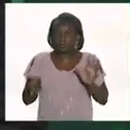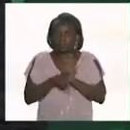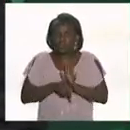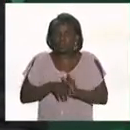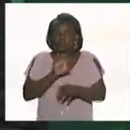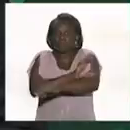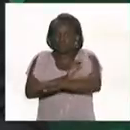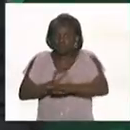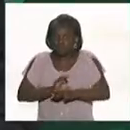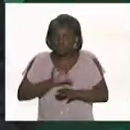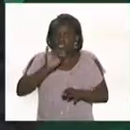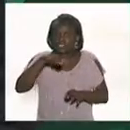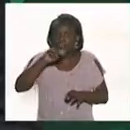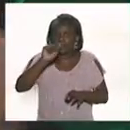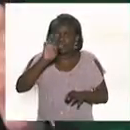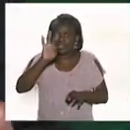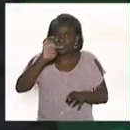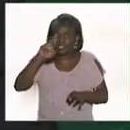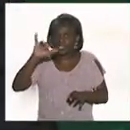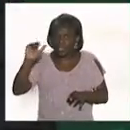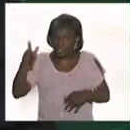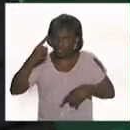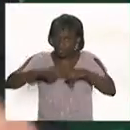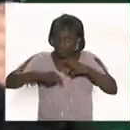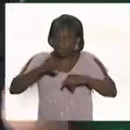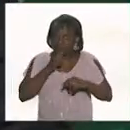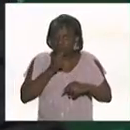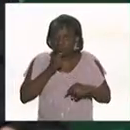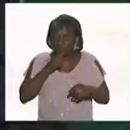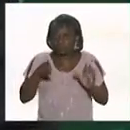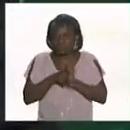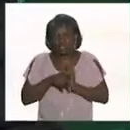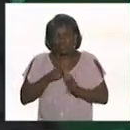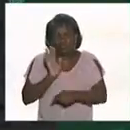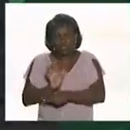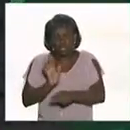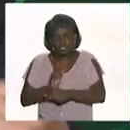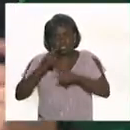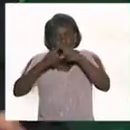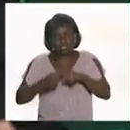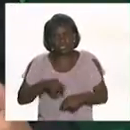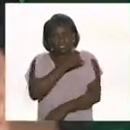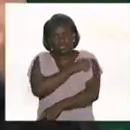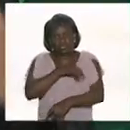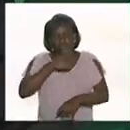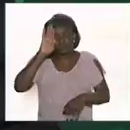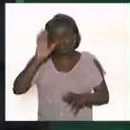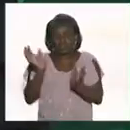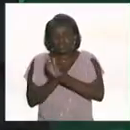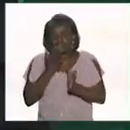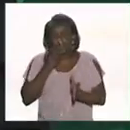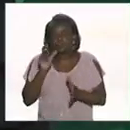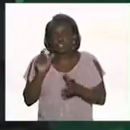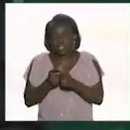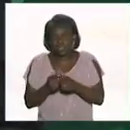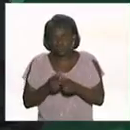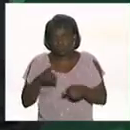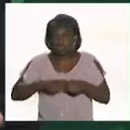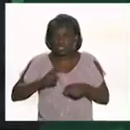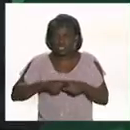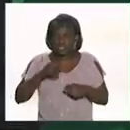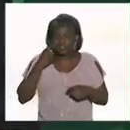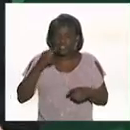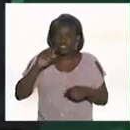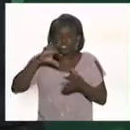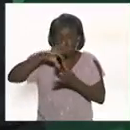ele patrimônio cultural e material do Estado. Exatamente. Para proteger o Campeonato Carioca e proteger principalmente os clubes pequenos. Porque qual é